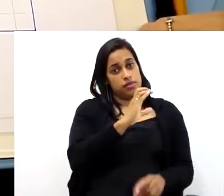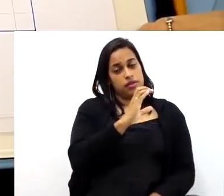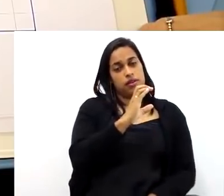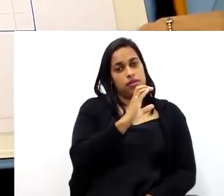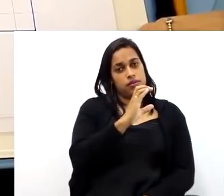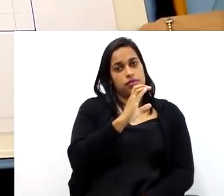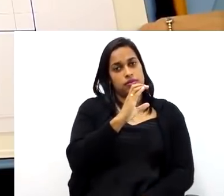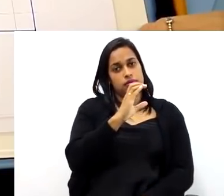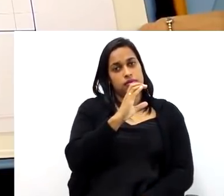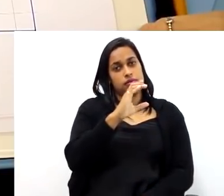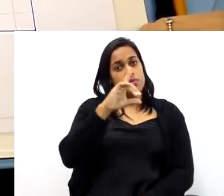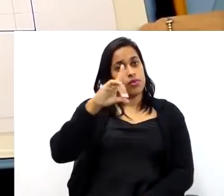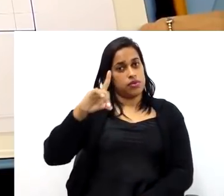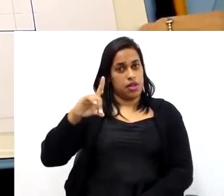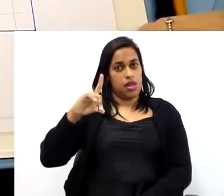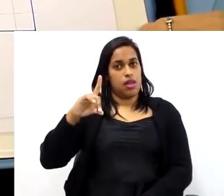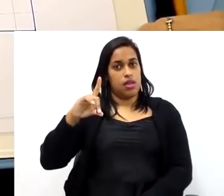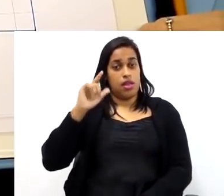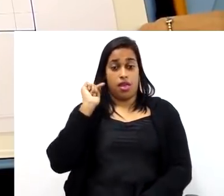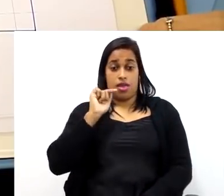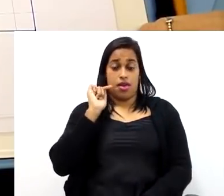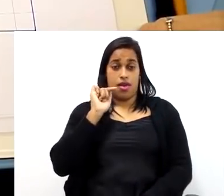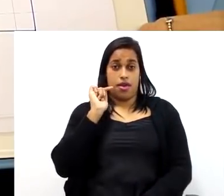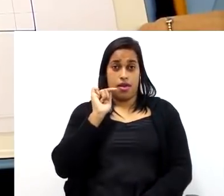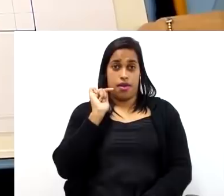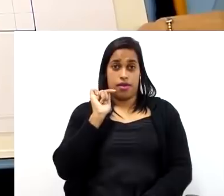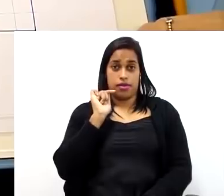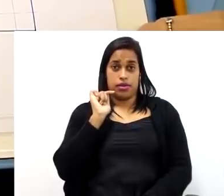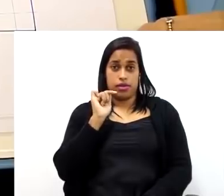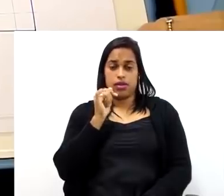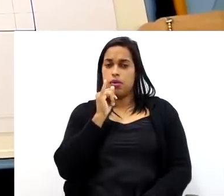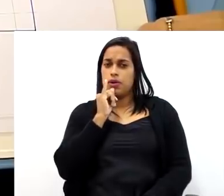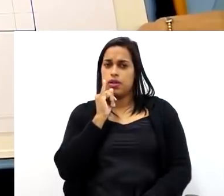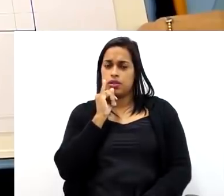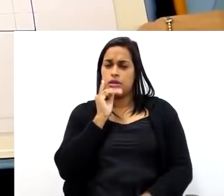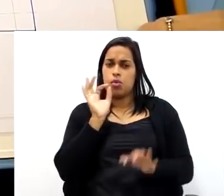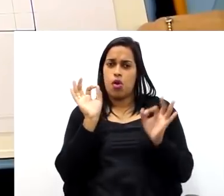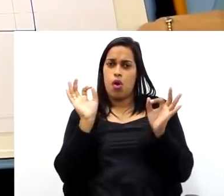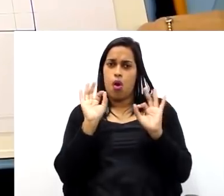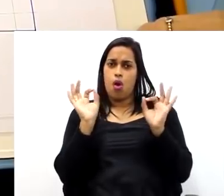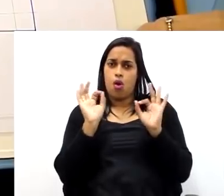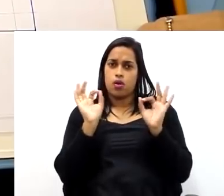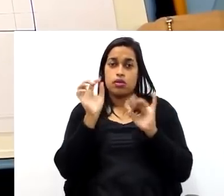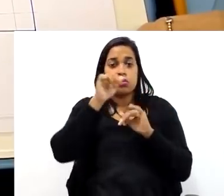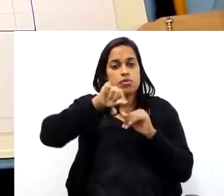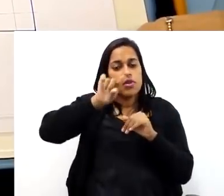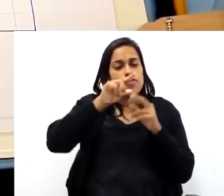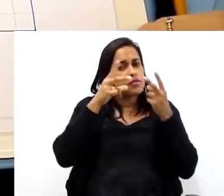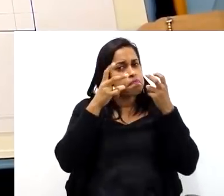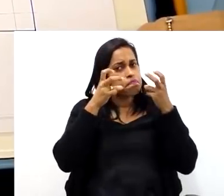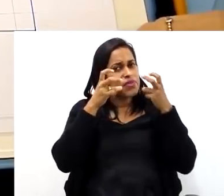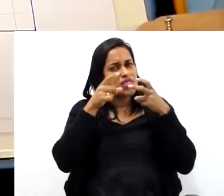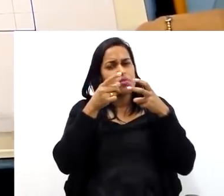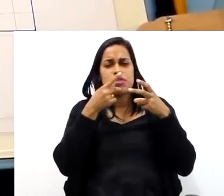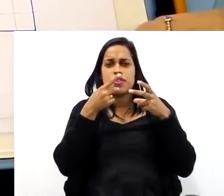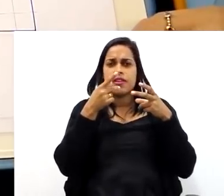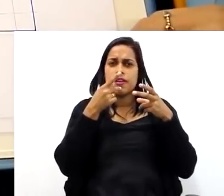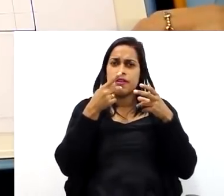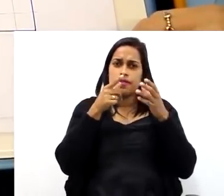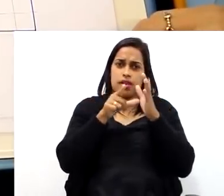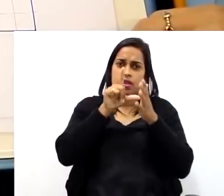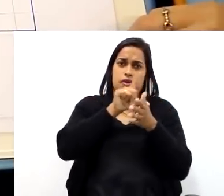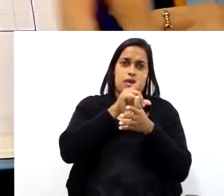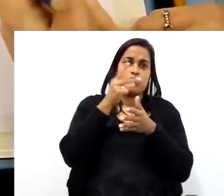ponto B, ponto C e ponto D. Essa é um ótimo exemplo para